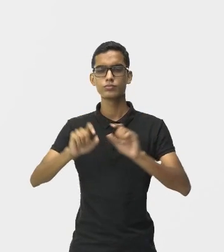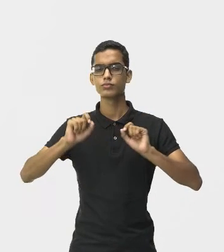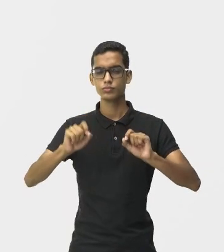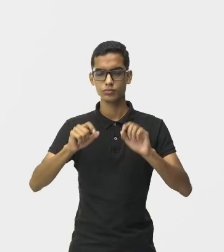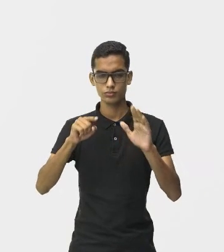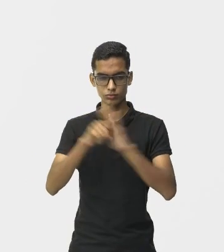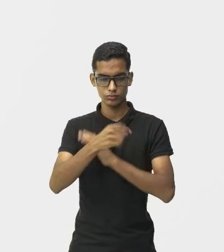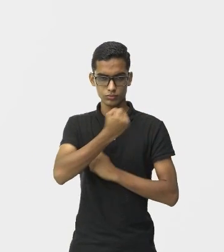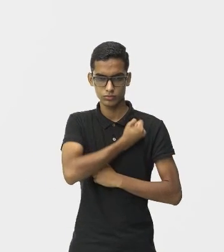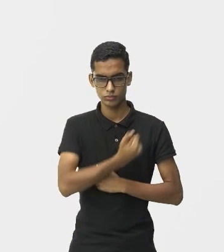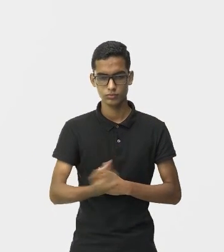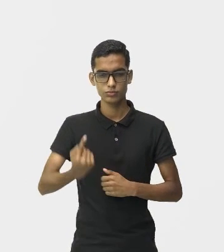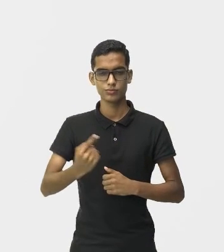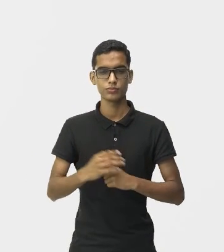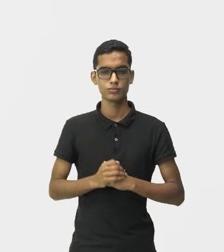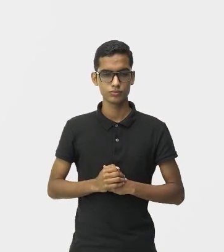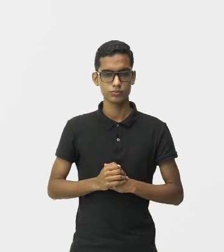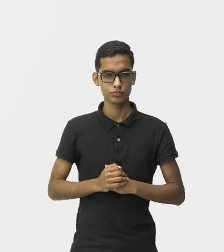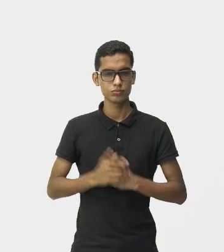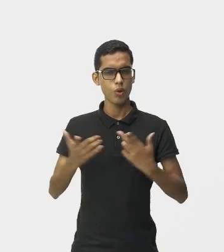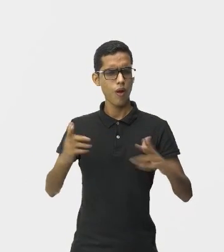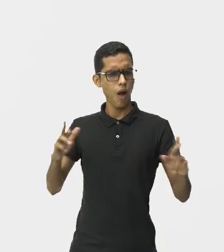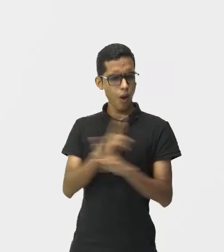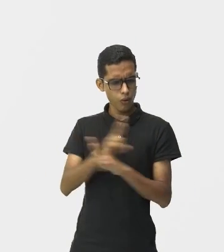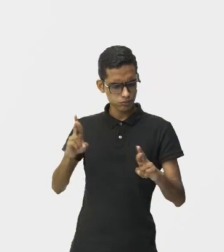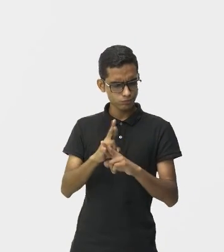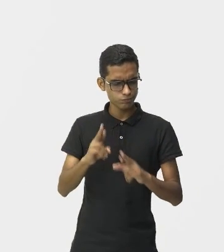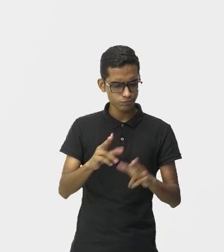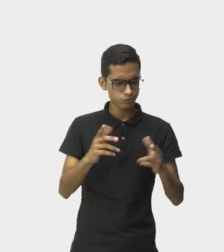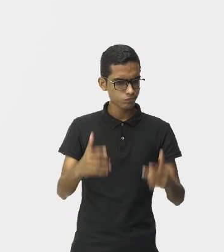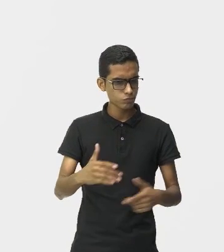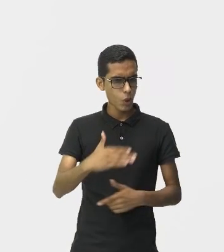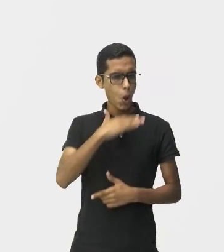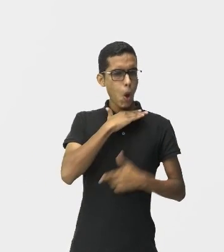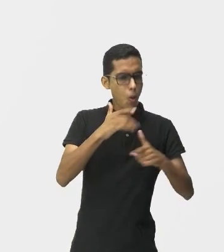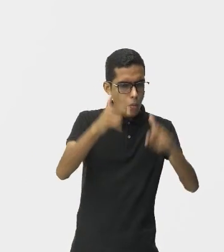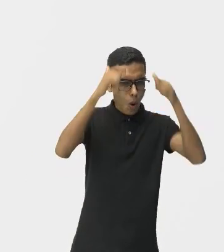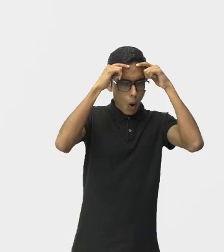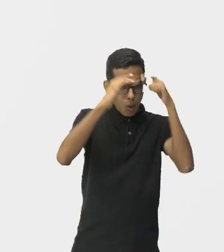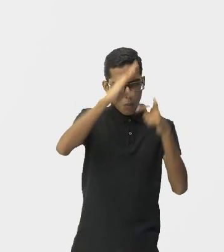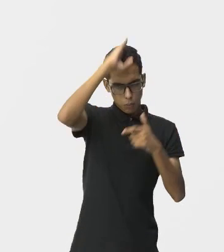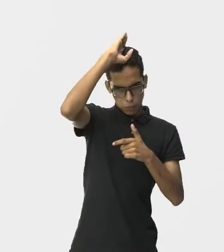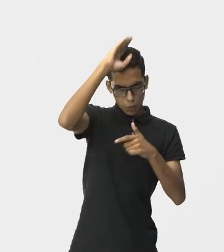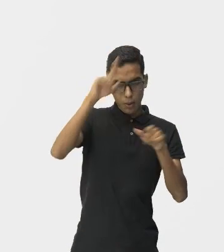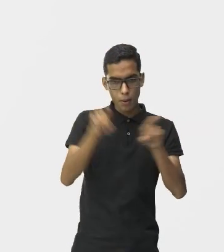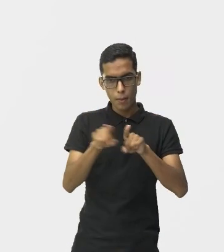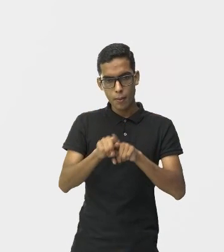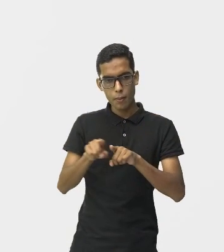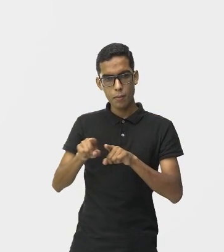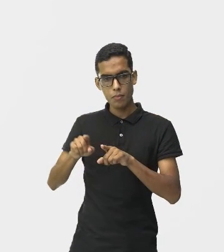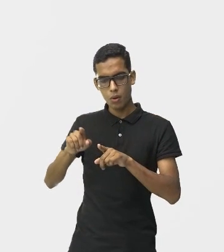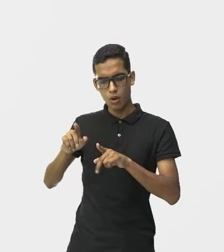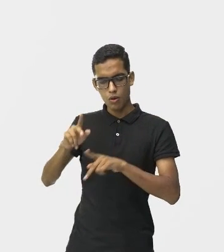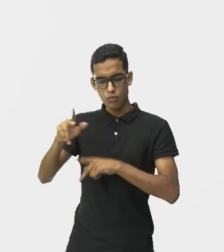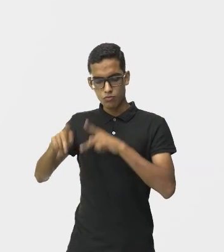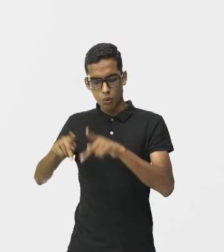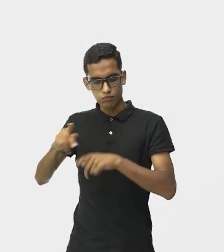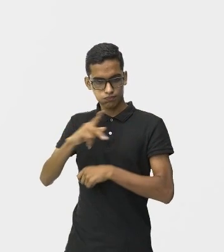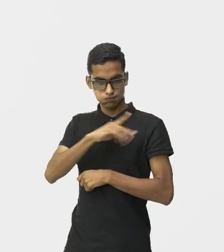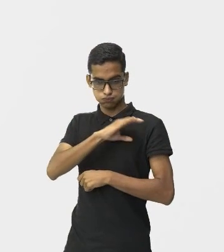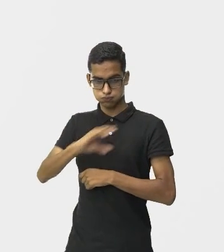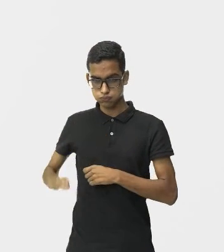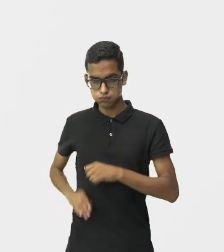1, questão una. É possível empreender alguma relação entre a crise do Império Romano e